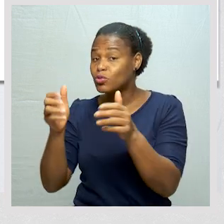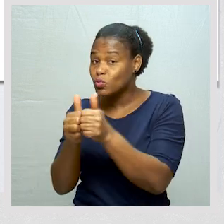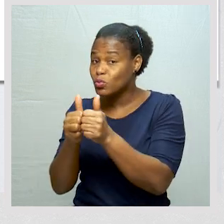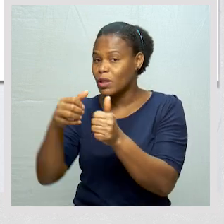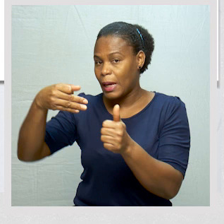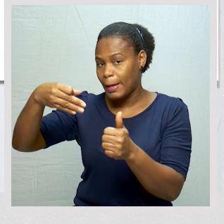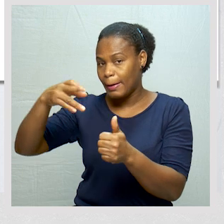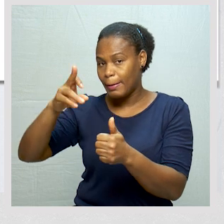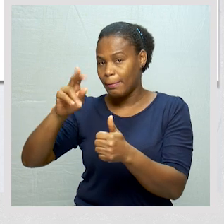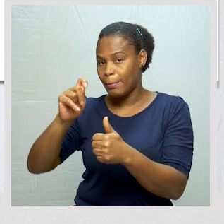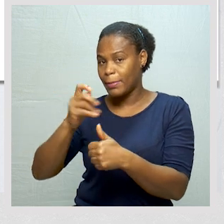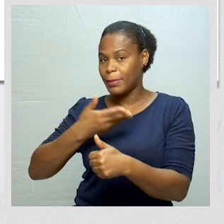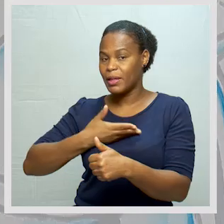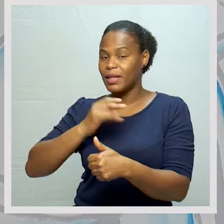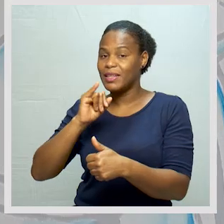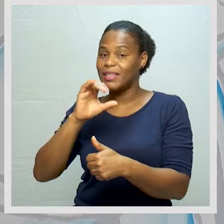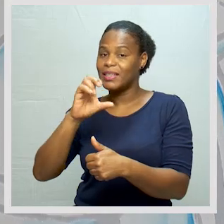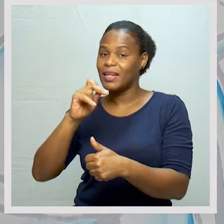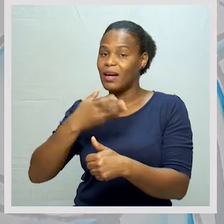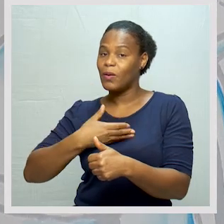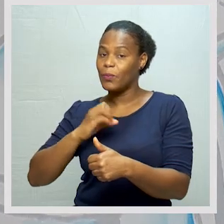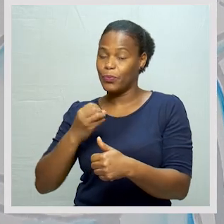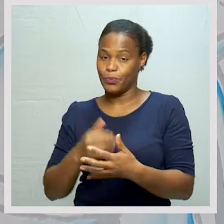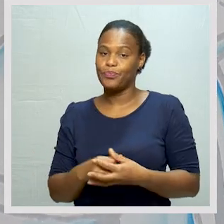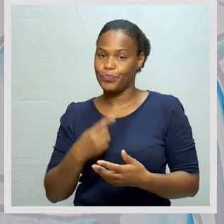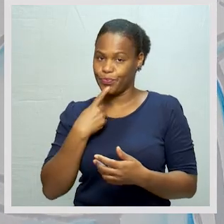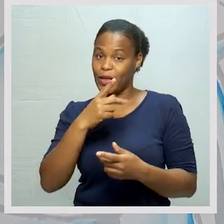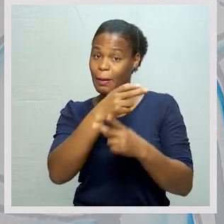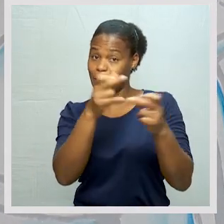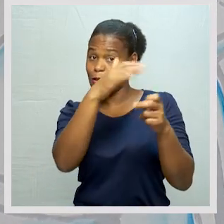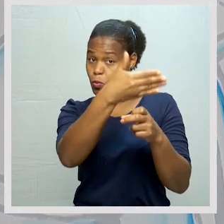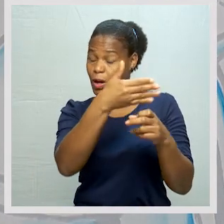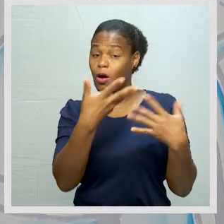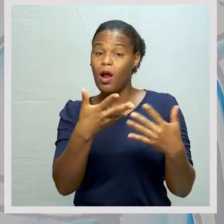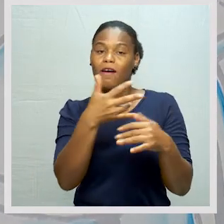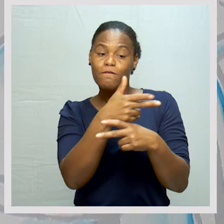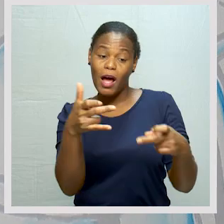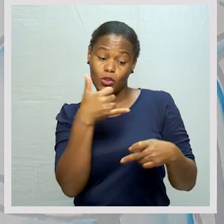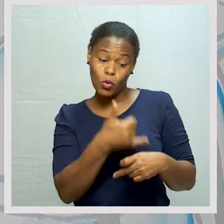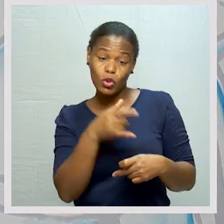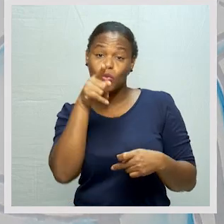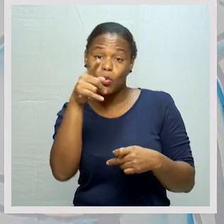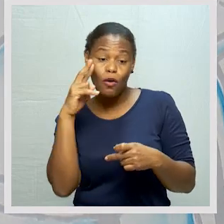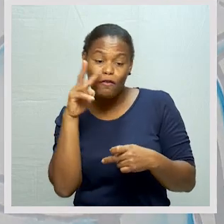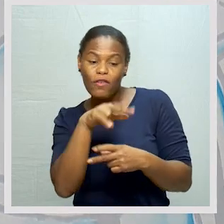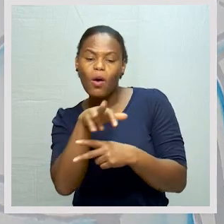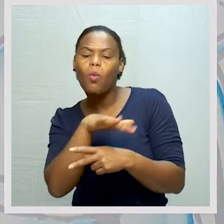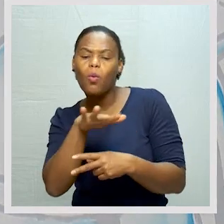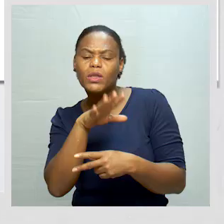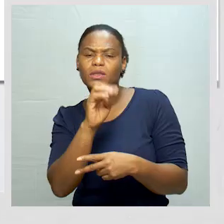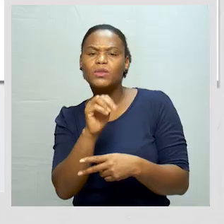têm que ver na segunda frase os elementos essenciais, o sujeito e o predicado. Quem já